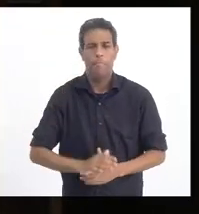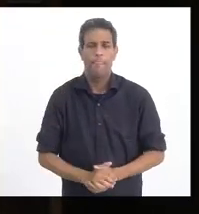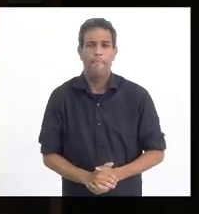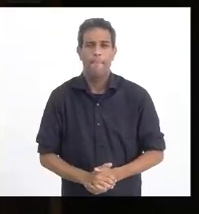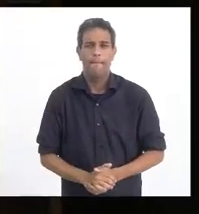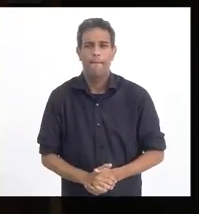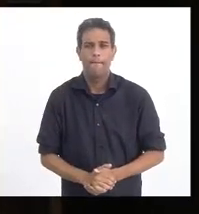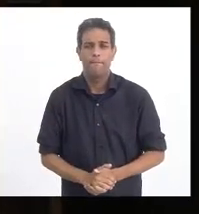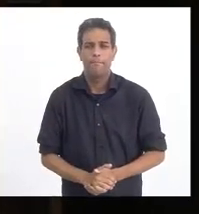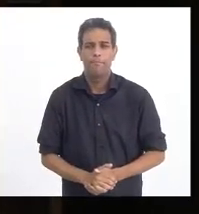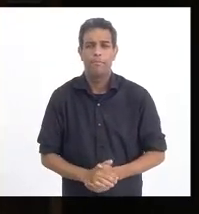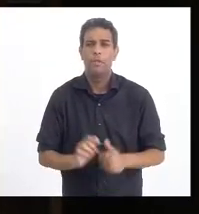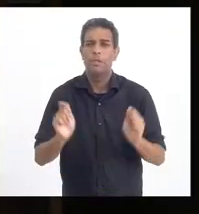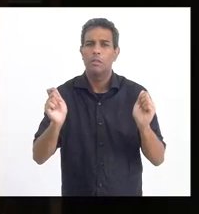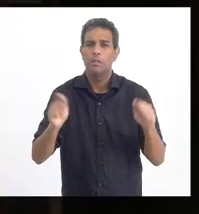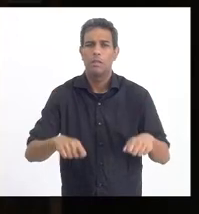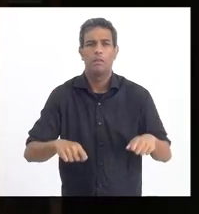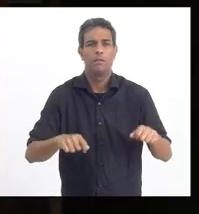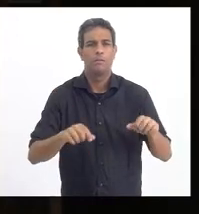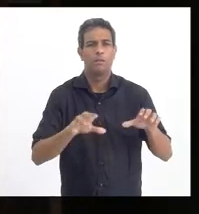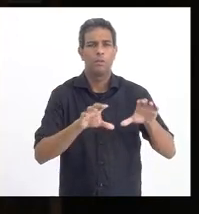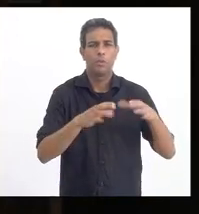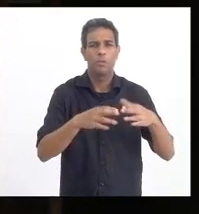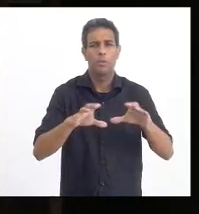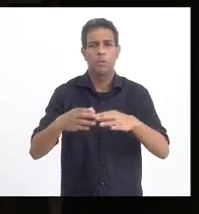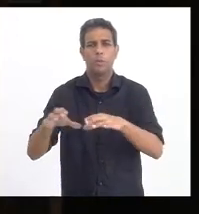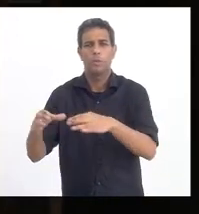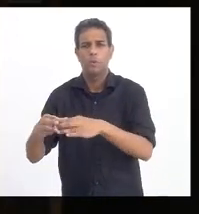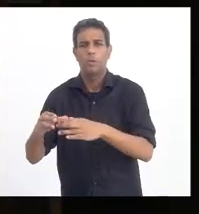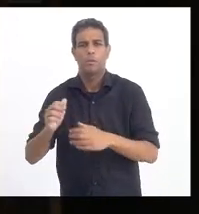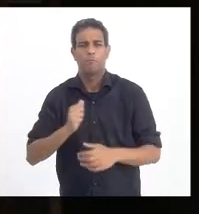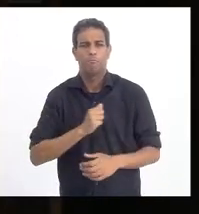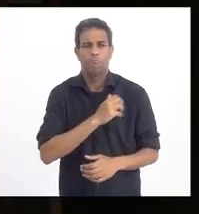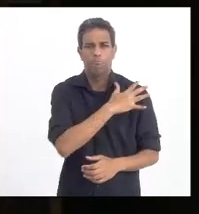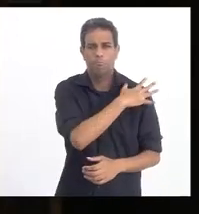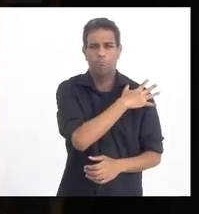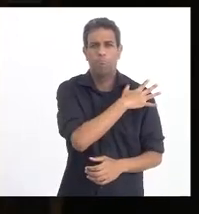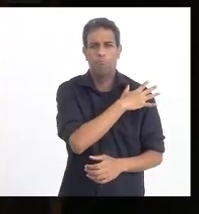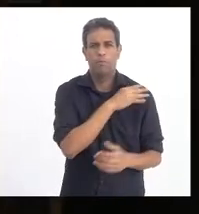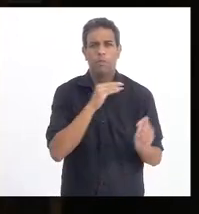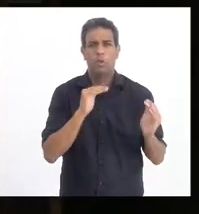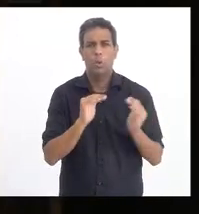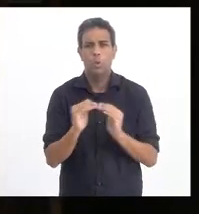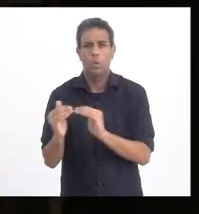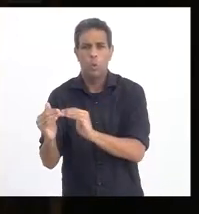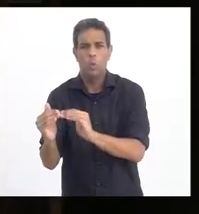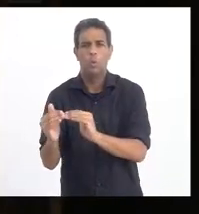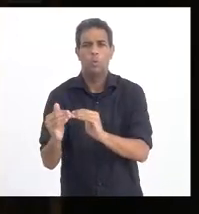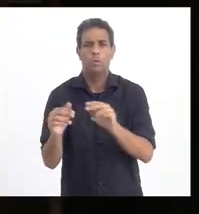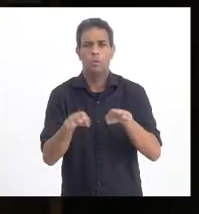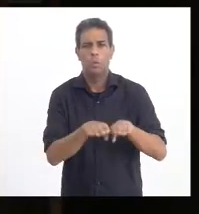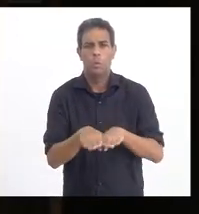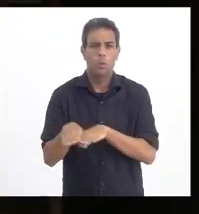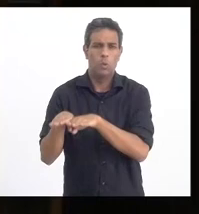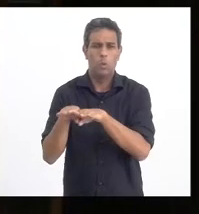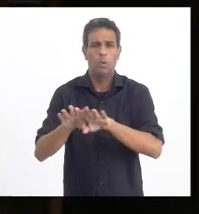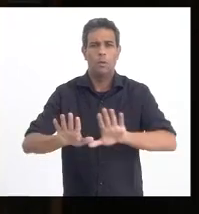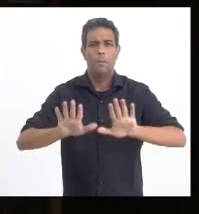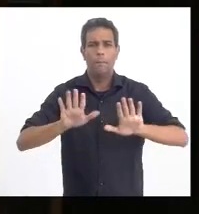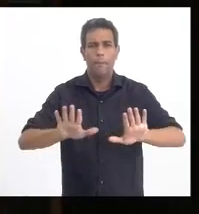ela é uma coisa que as corporações comando das corporações elas elas concordam com pleito de ser igual